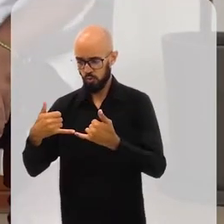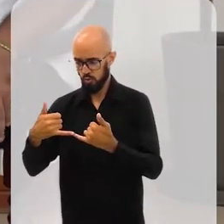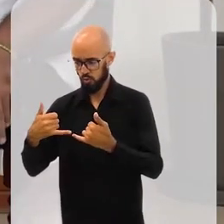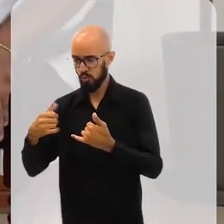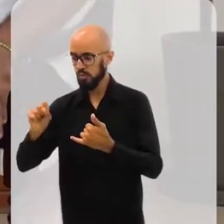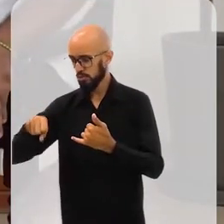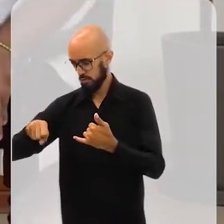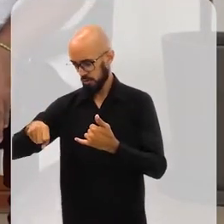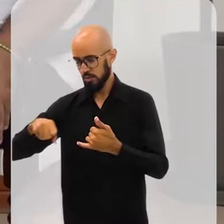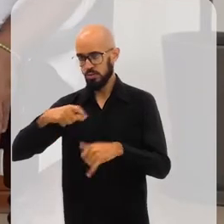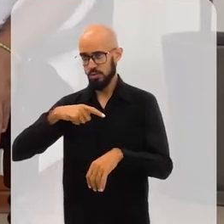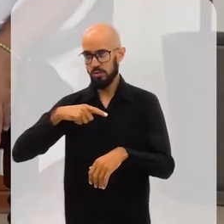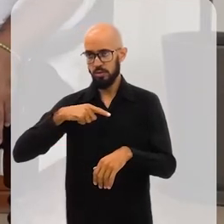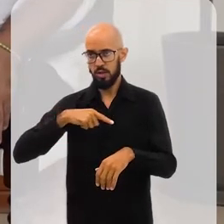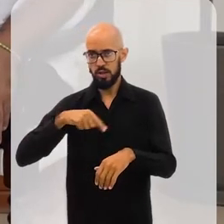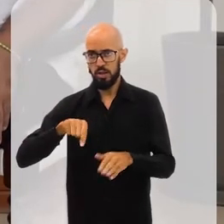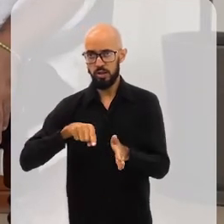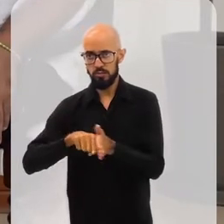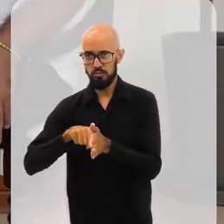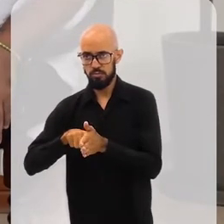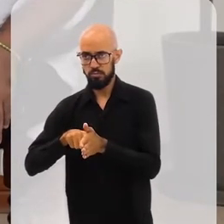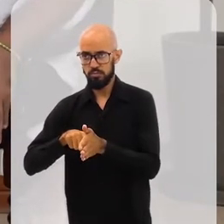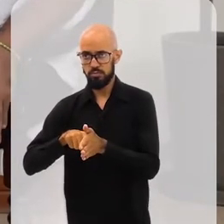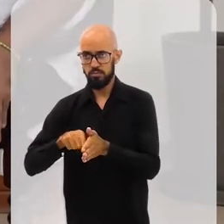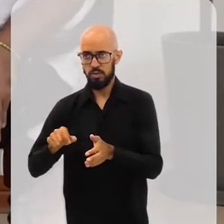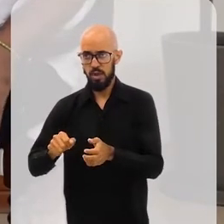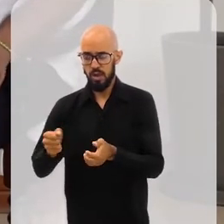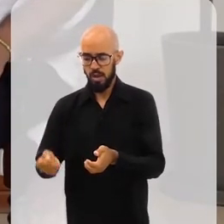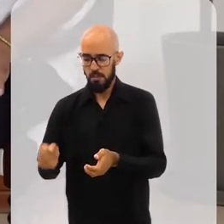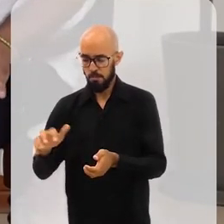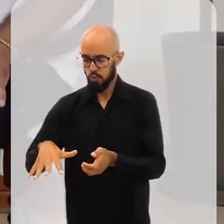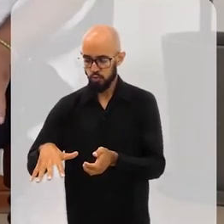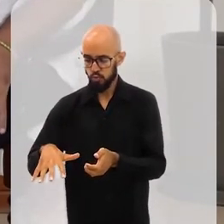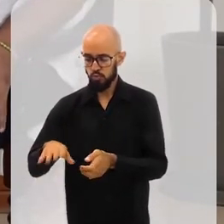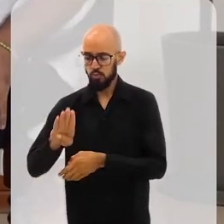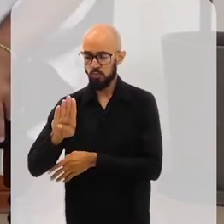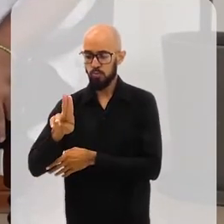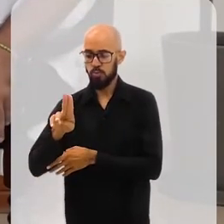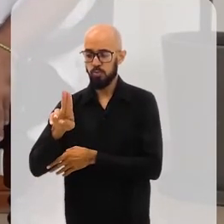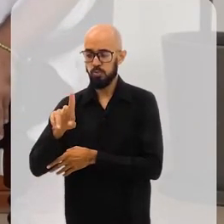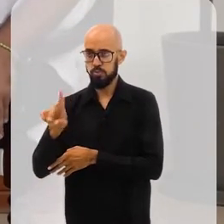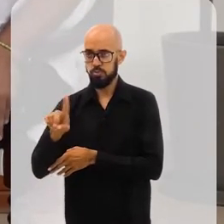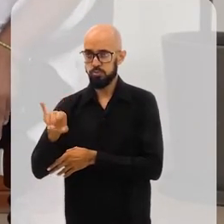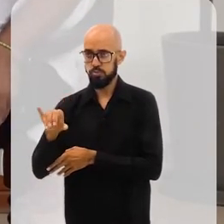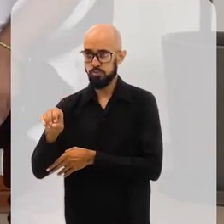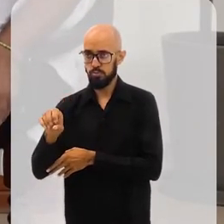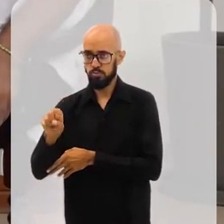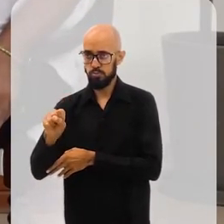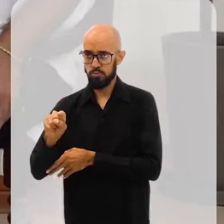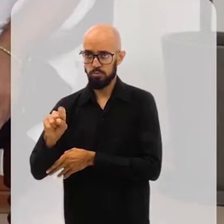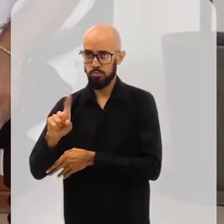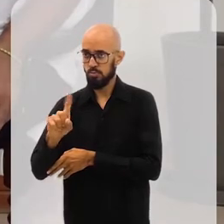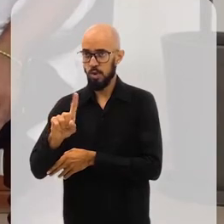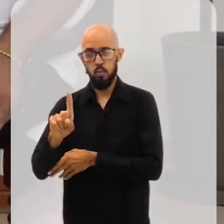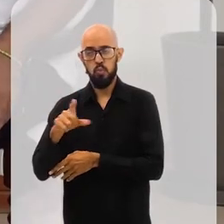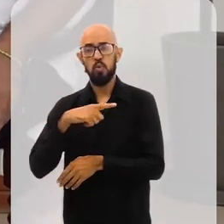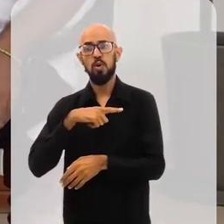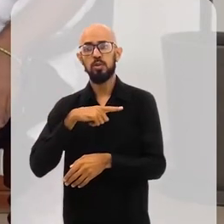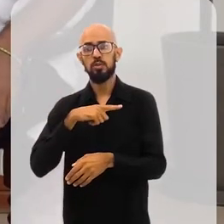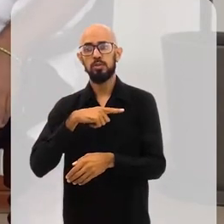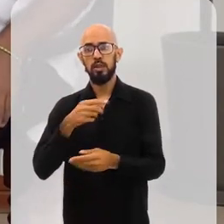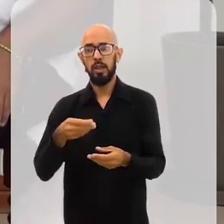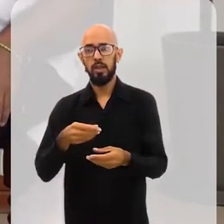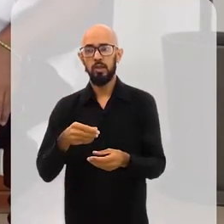jogo? Tem. A consulta é o passo primordial do é Ifá. Búzios, é sempre também, através não? disso. Não. É um Opelê Ifá. Diretamente